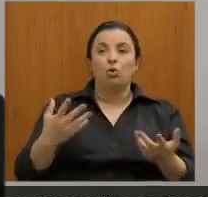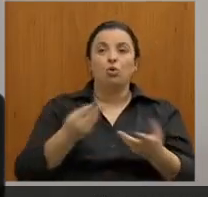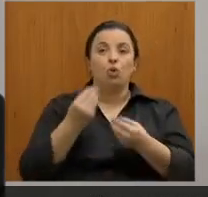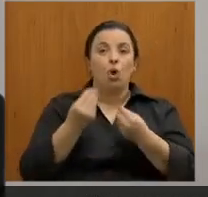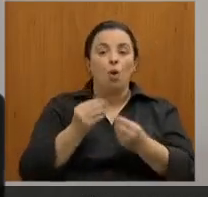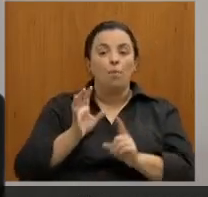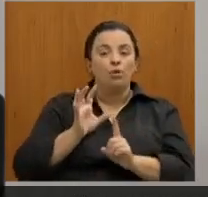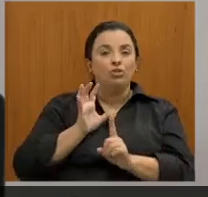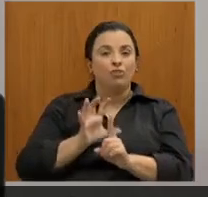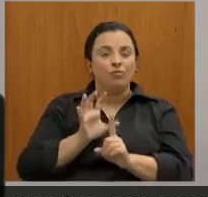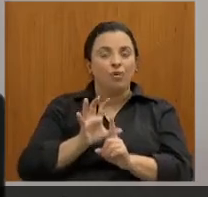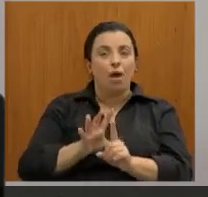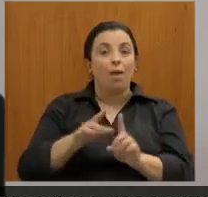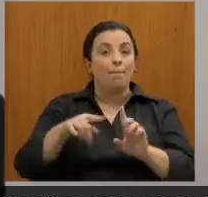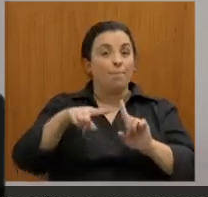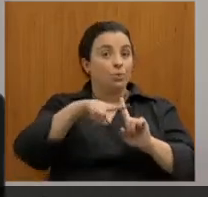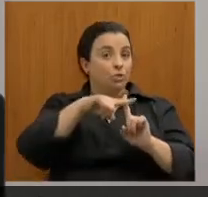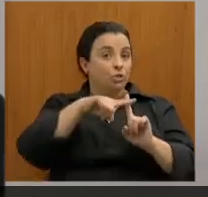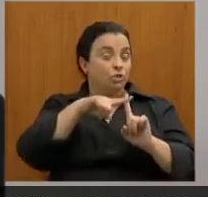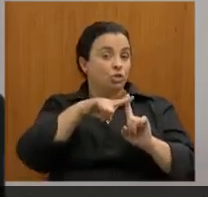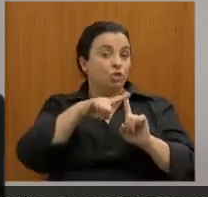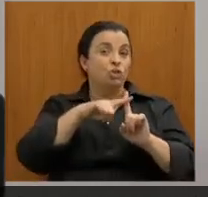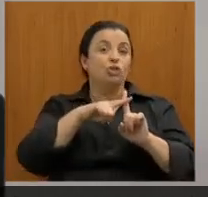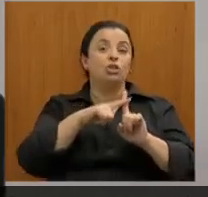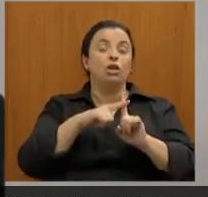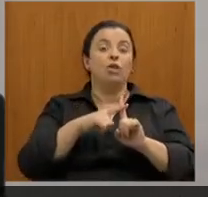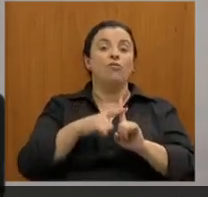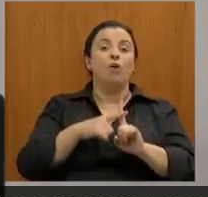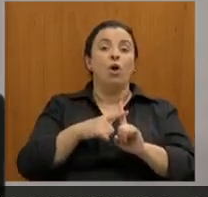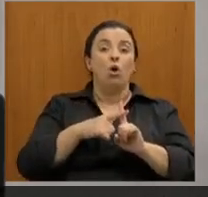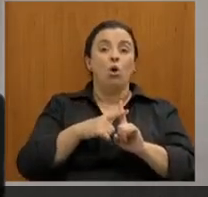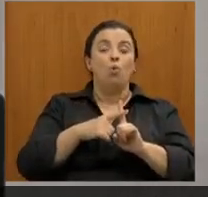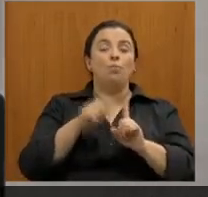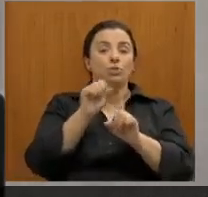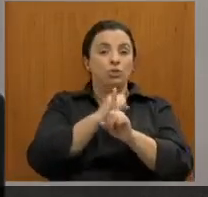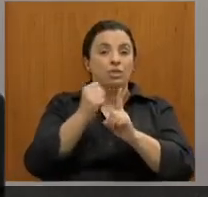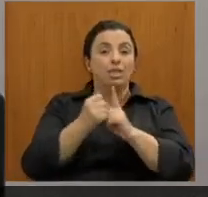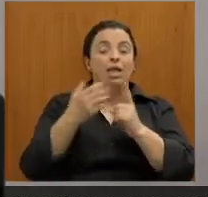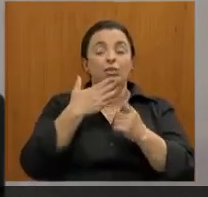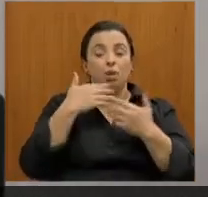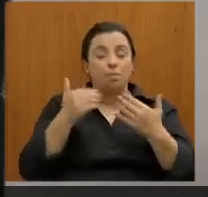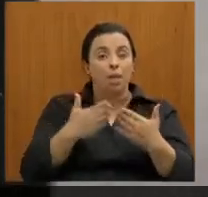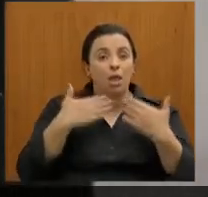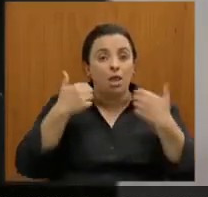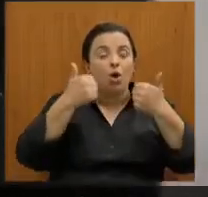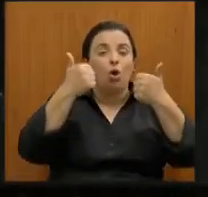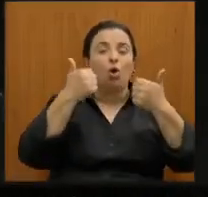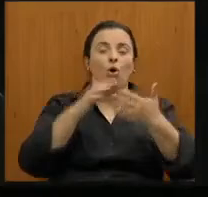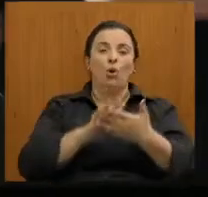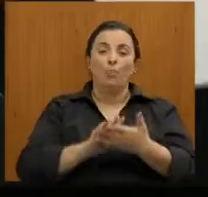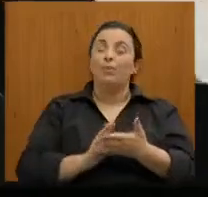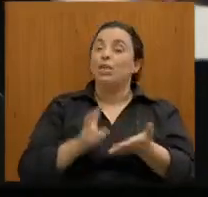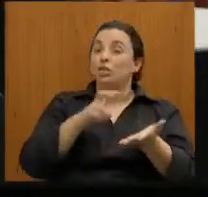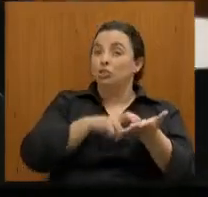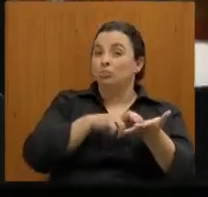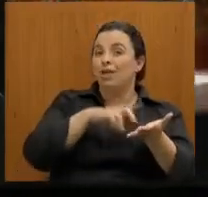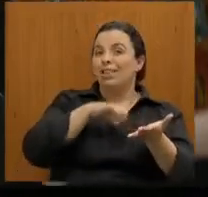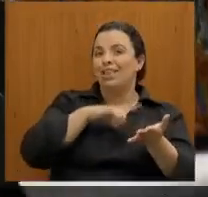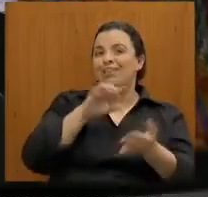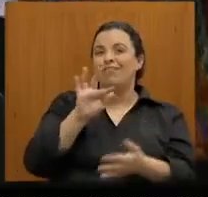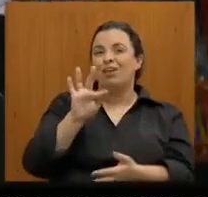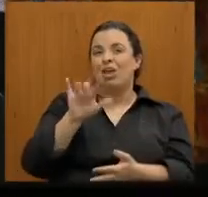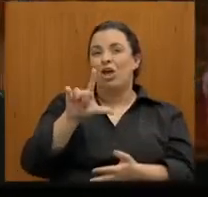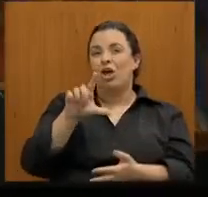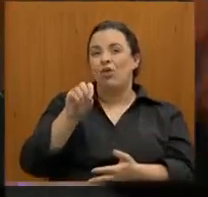pode influenciar positivamente a construção de uma sociedade melhor na parte da manhã nós tivemos a visita da flora que é a